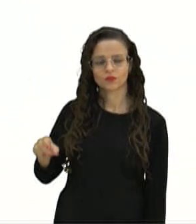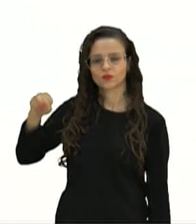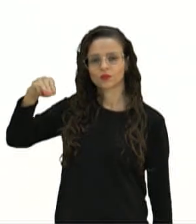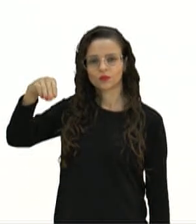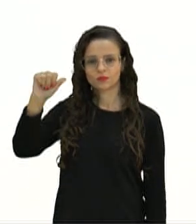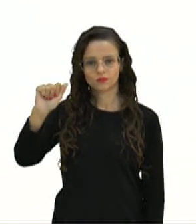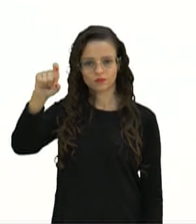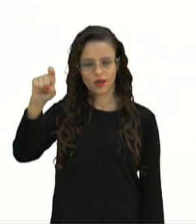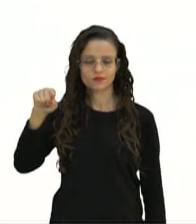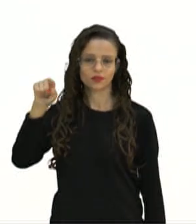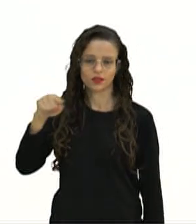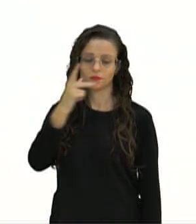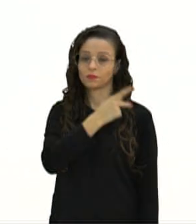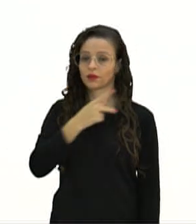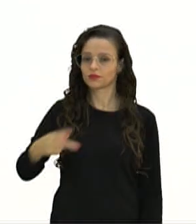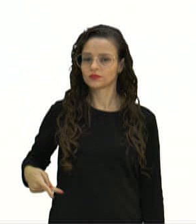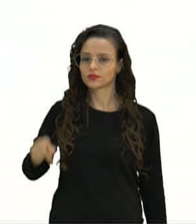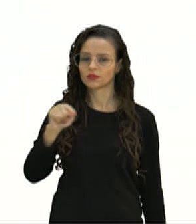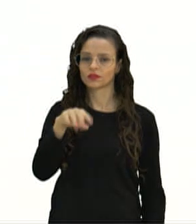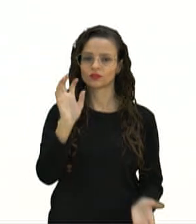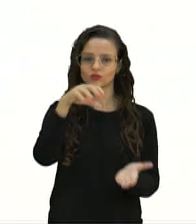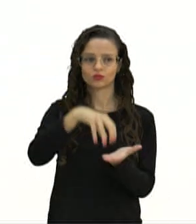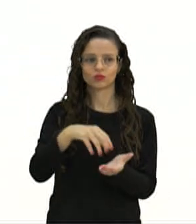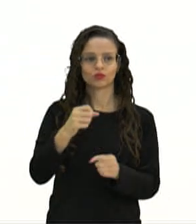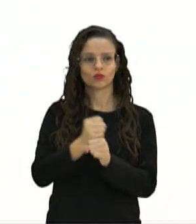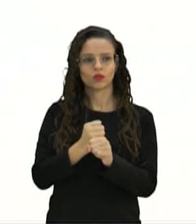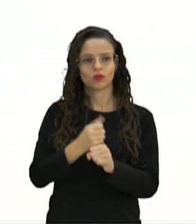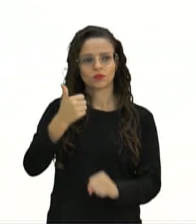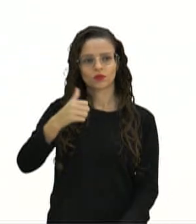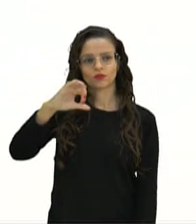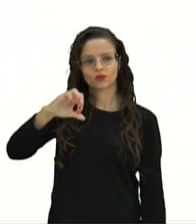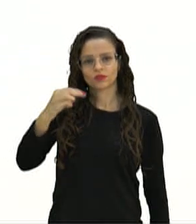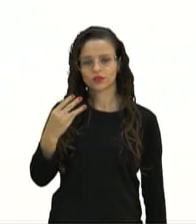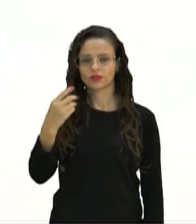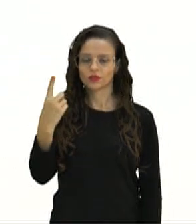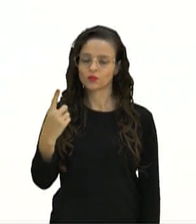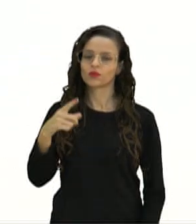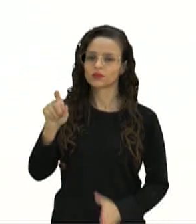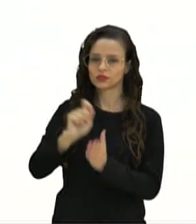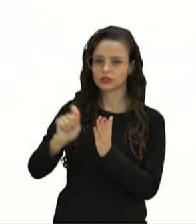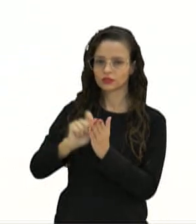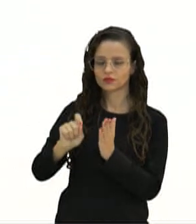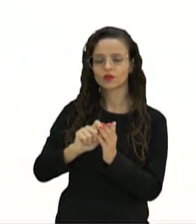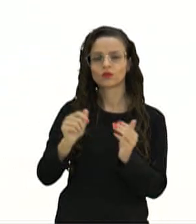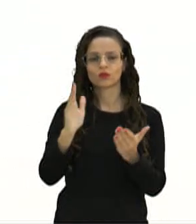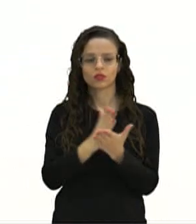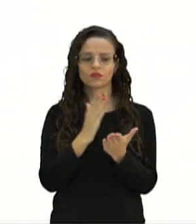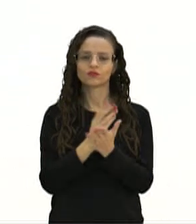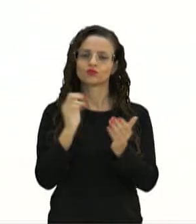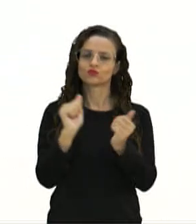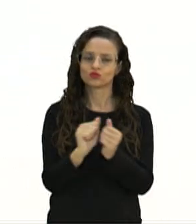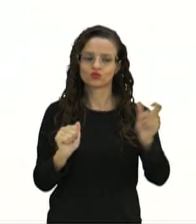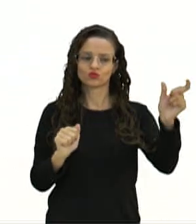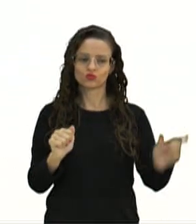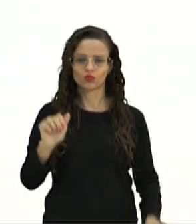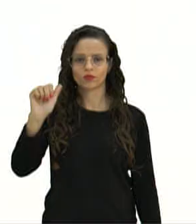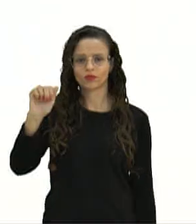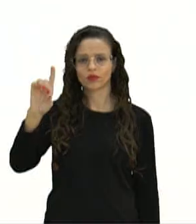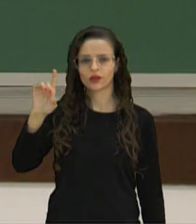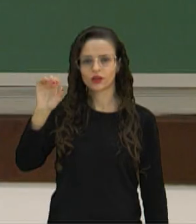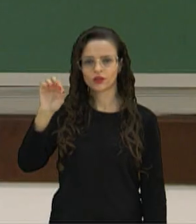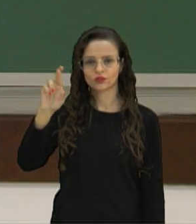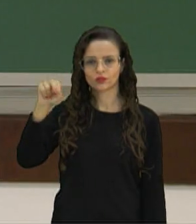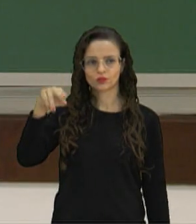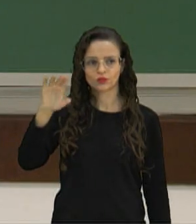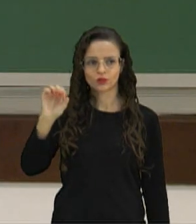do Instituto em 1931 e ele escreveu um livro com Adorno chamado A Dialética do